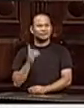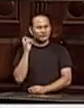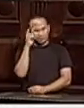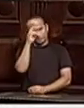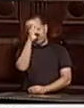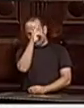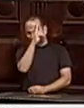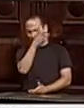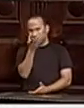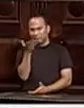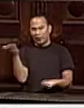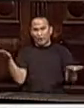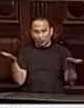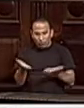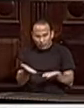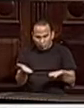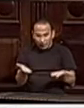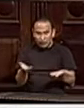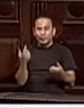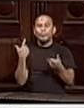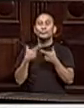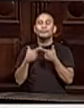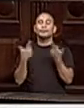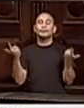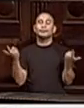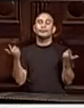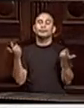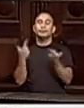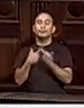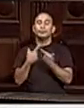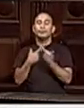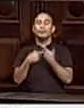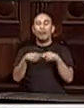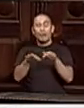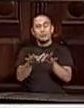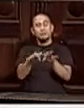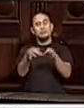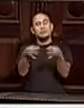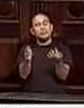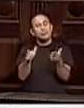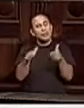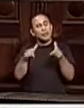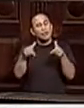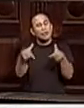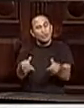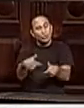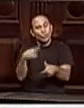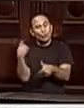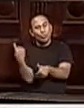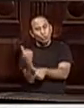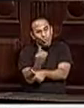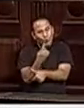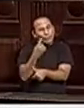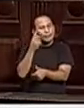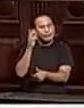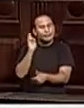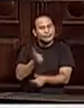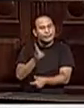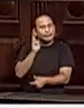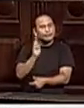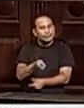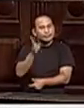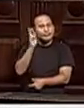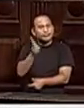complicado. Agora, isto por quê? Isto pelo simples fato de nós o tempo todo